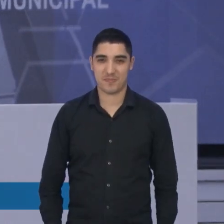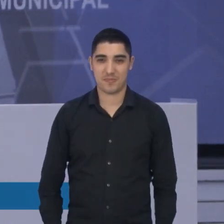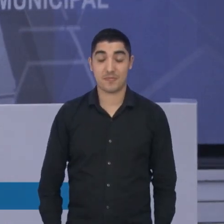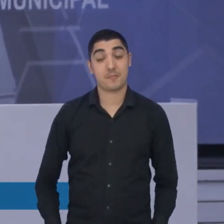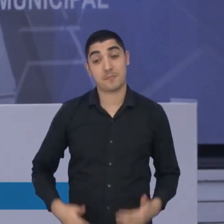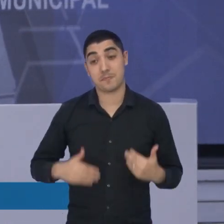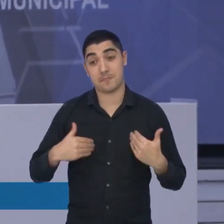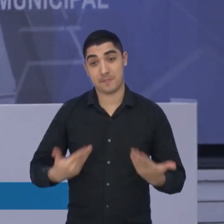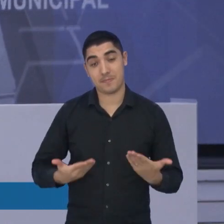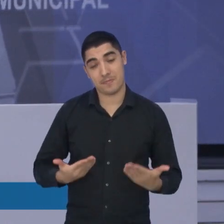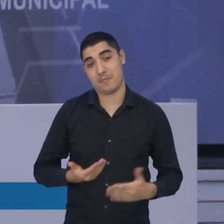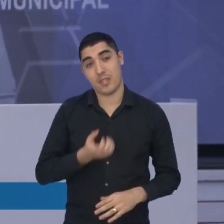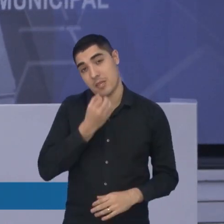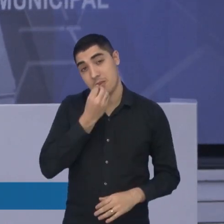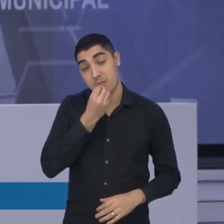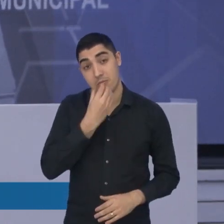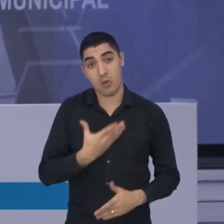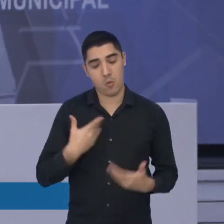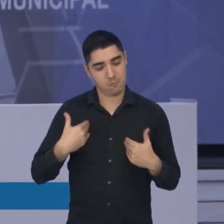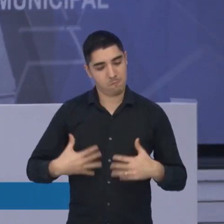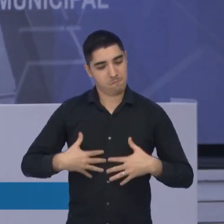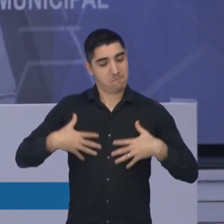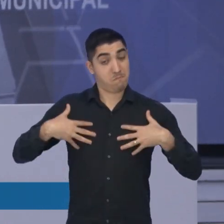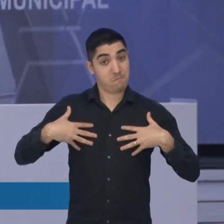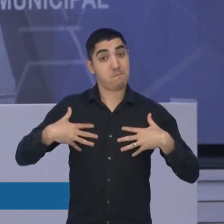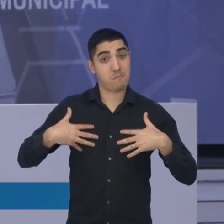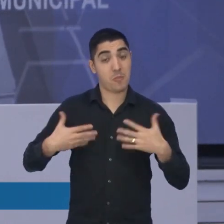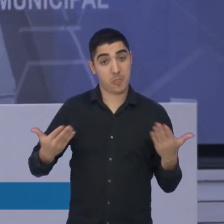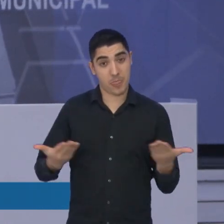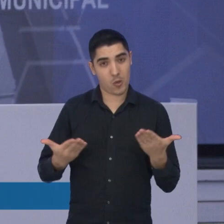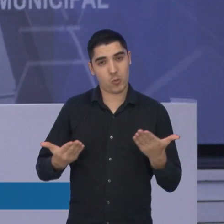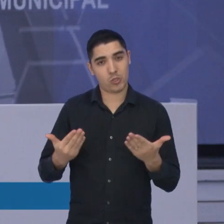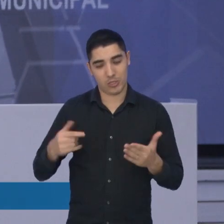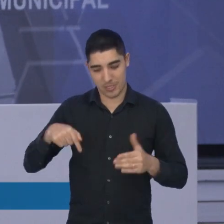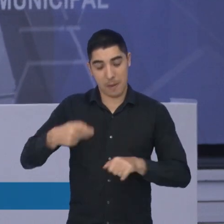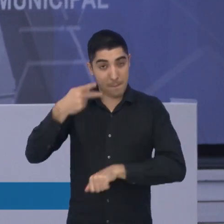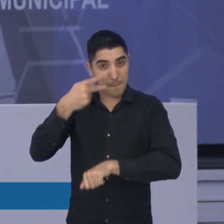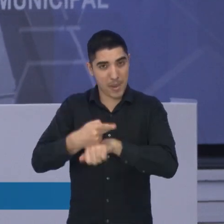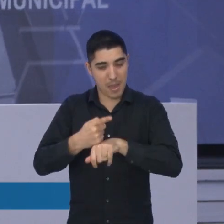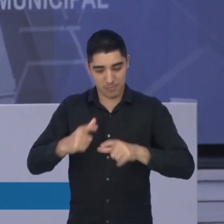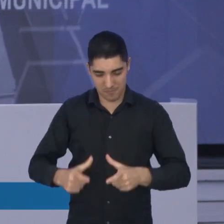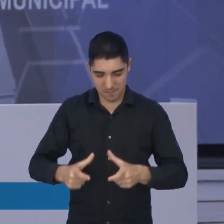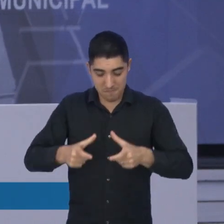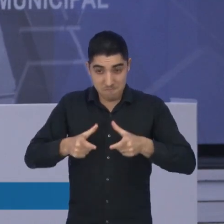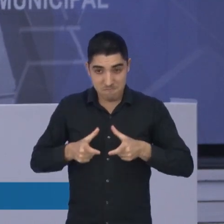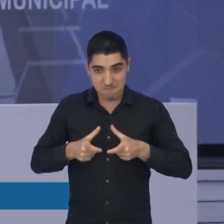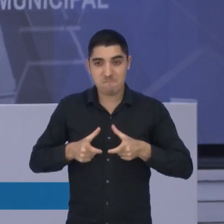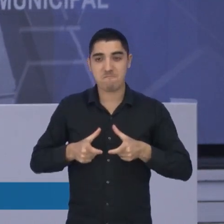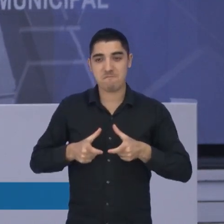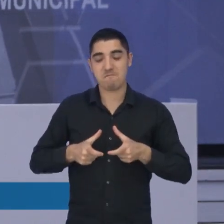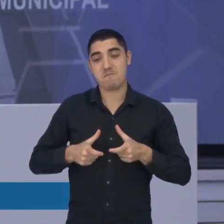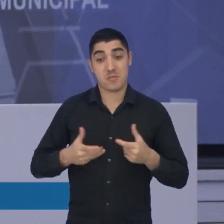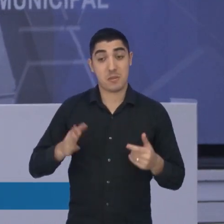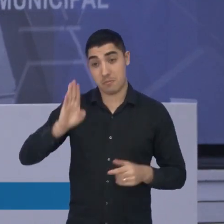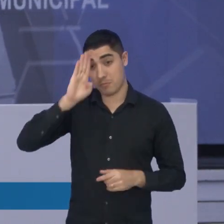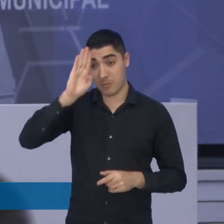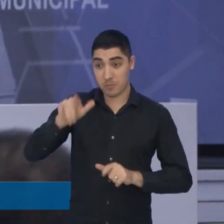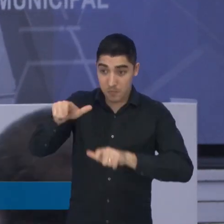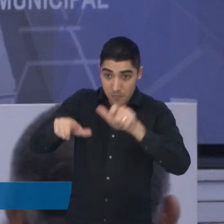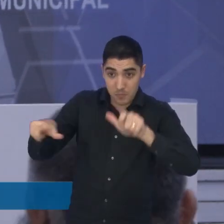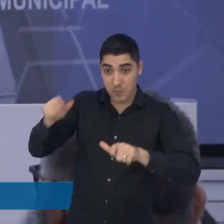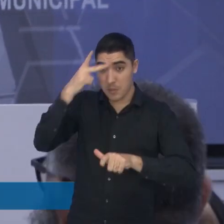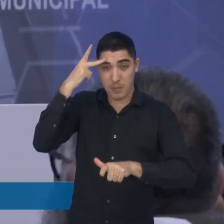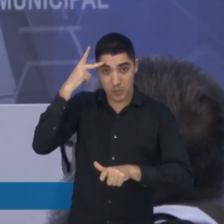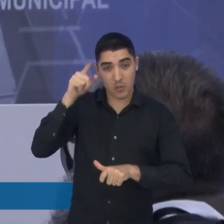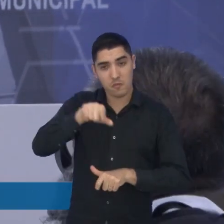Bom, é muito bom poder dividir a honra de receber um prêmio com vocês, principalmente porque os que estão aqui contribuíram de